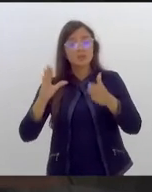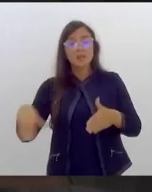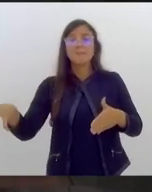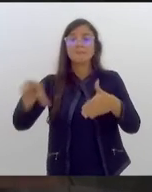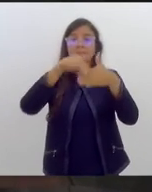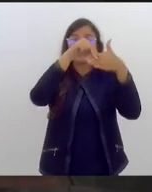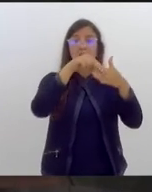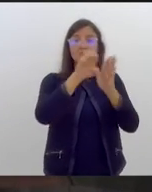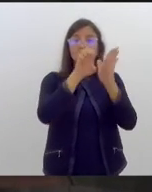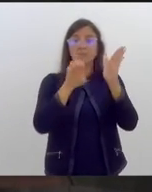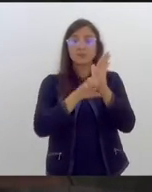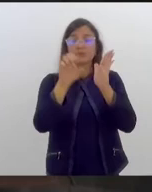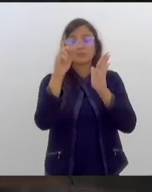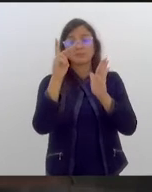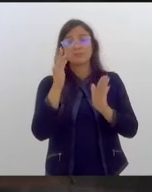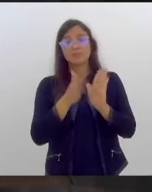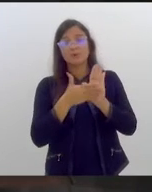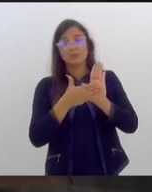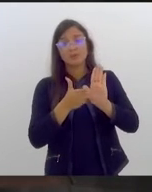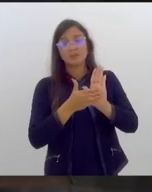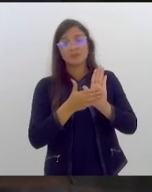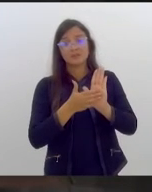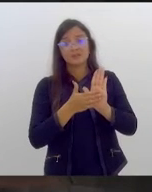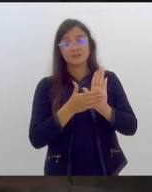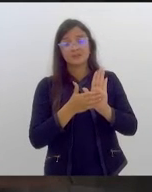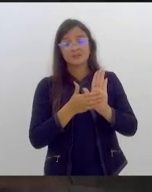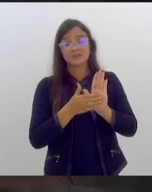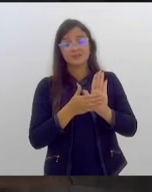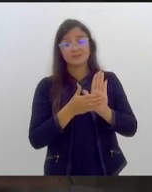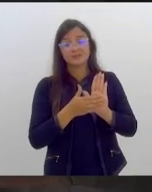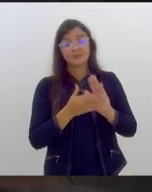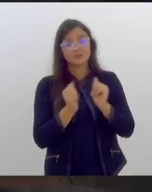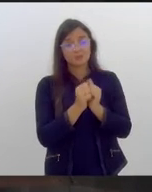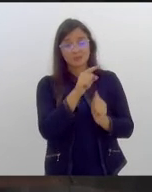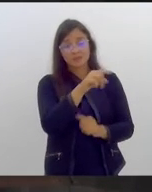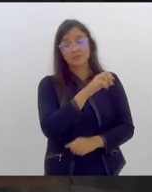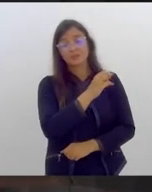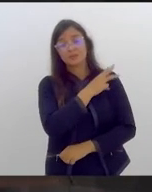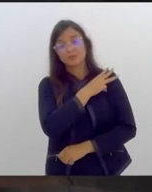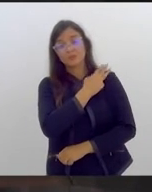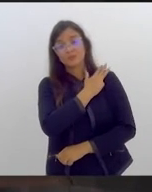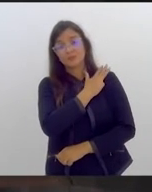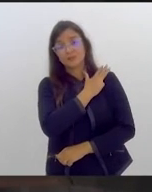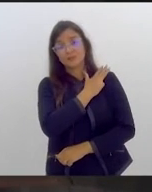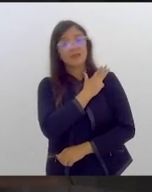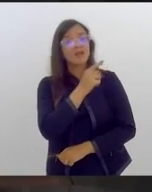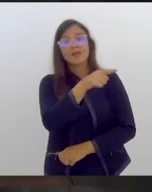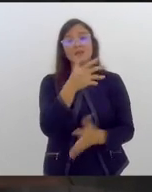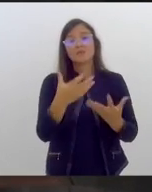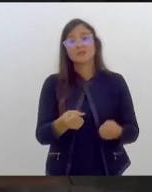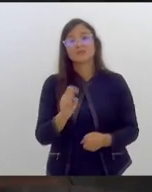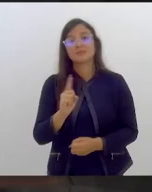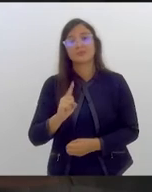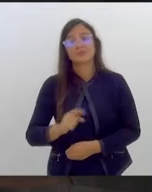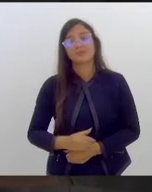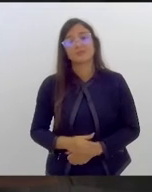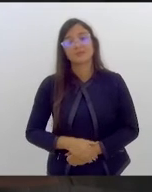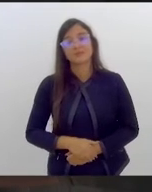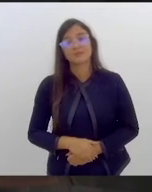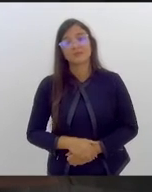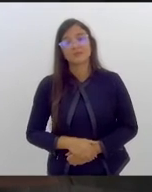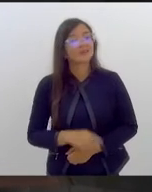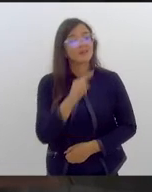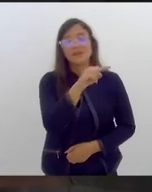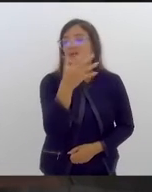proposta de emenda constitucional por um deputado da base aliada do Lula Lula que foi deputado constituinte nunca aceitou dialogar com essa hipóteses nunca